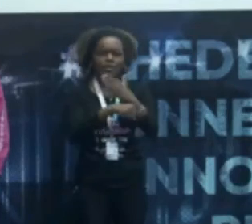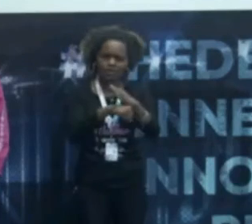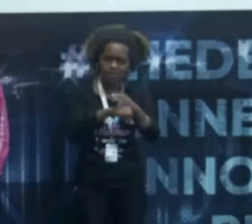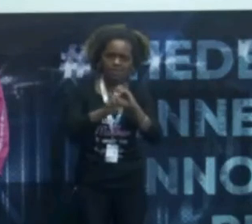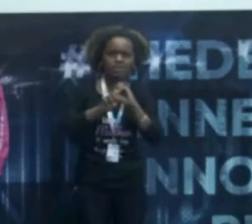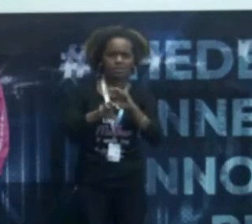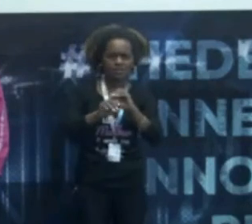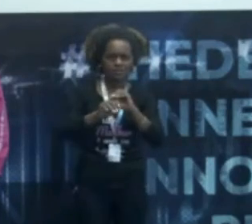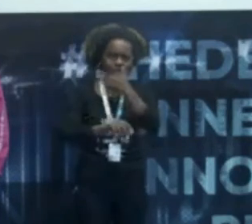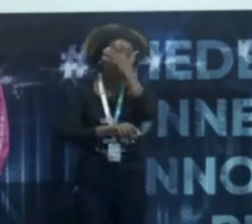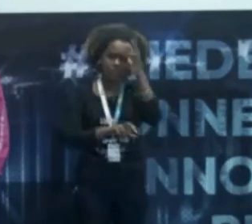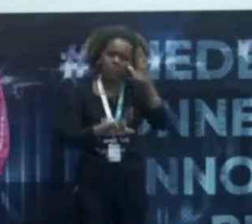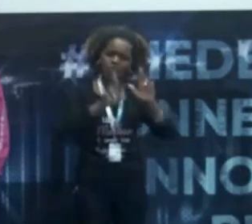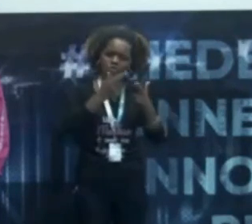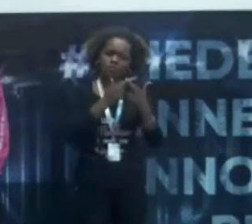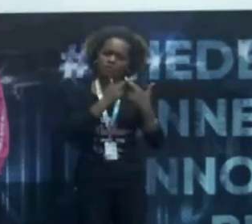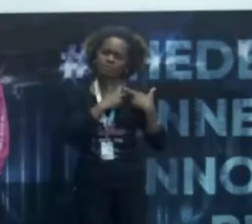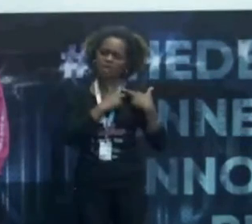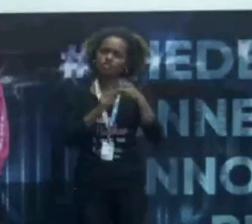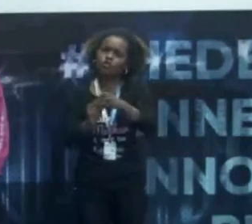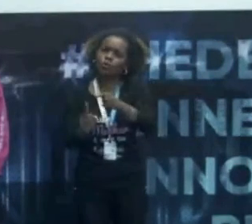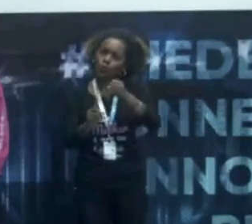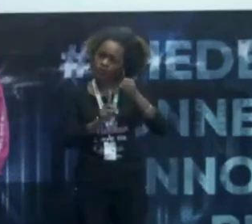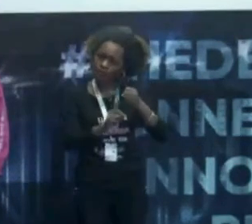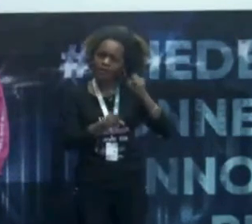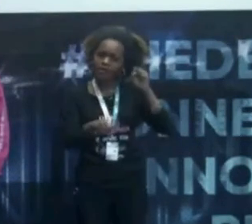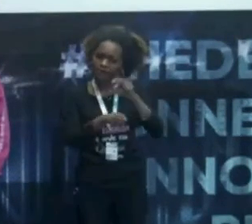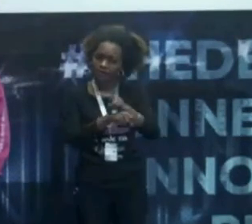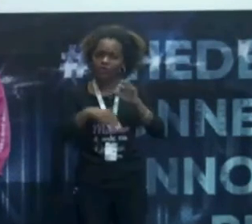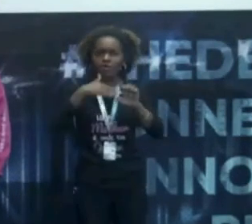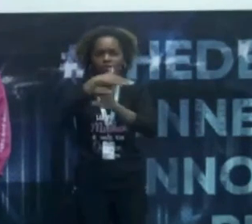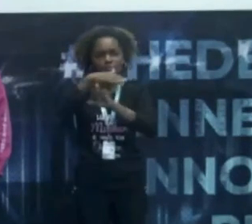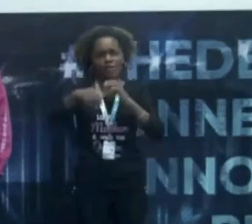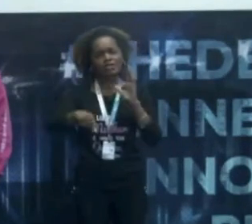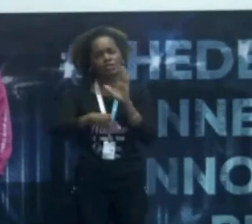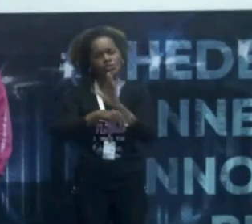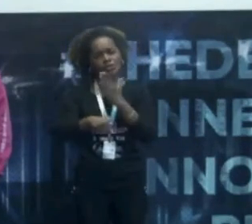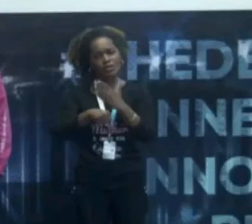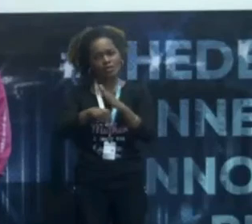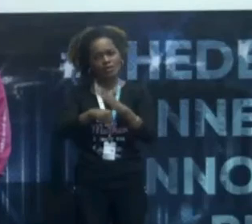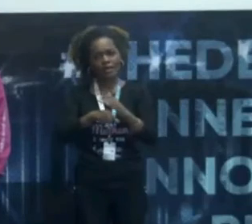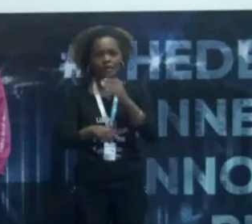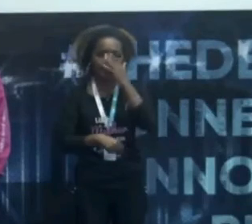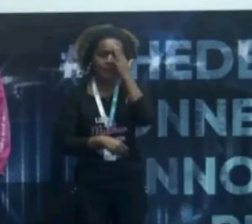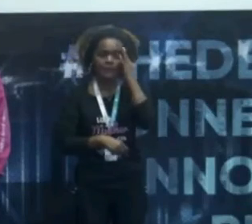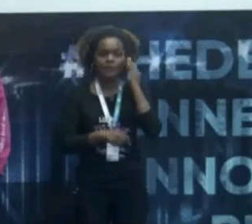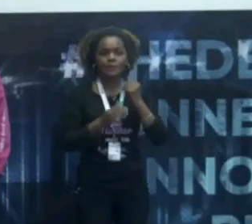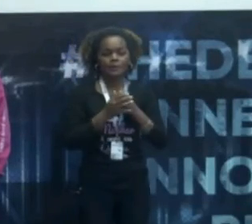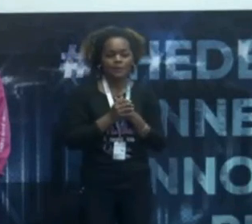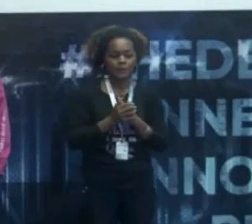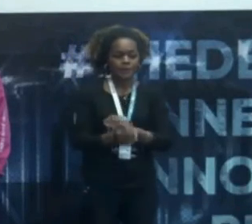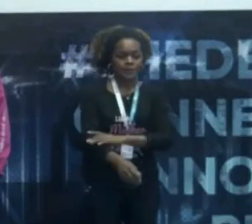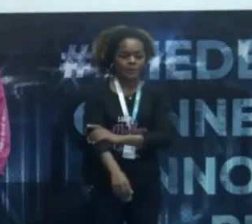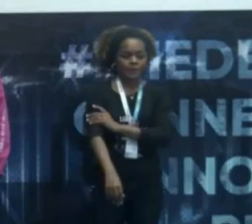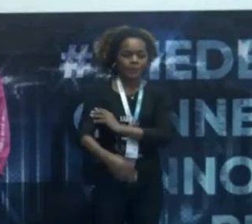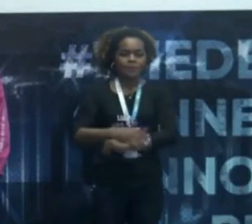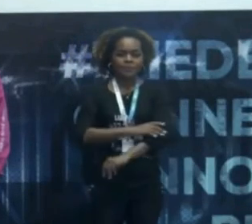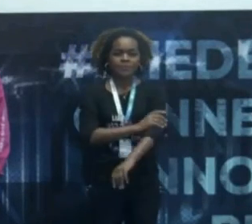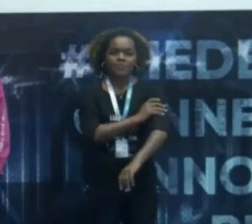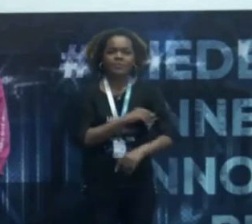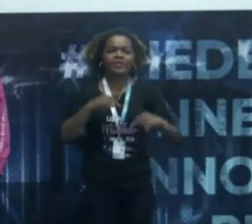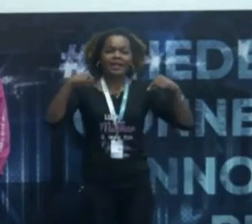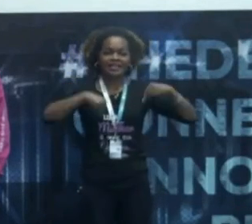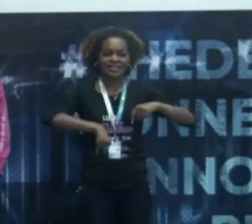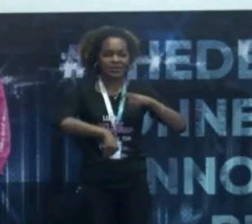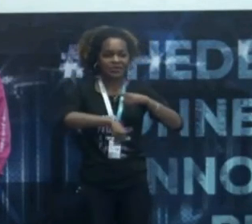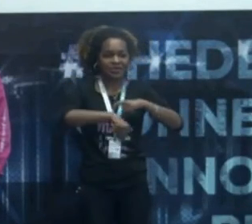Então, contrata e treina. Eu acho que isso aí é ir além das cotas. E aí, pessoal, a gente já bateu aqui nosso